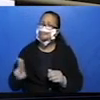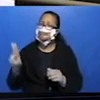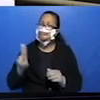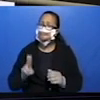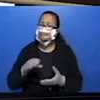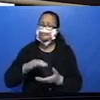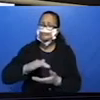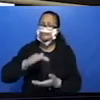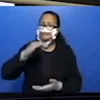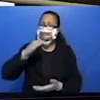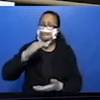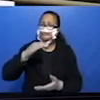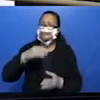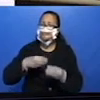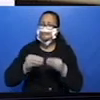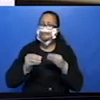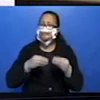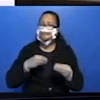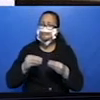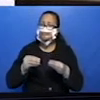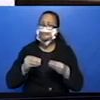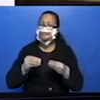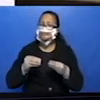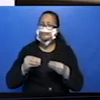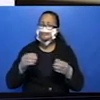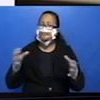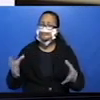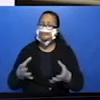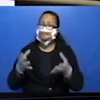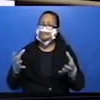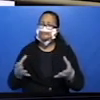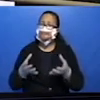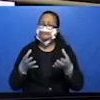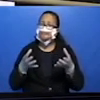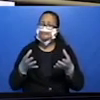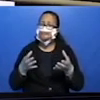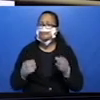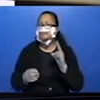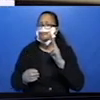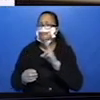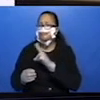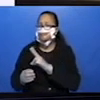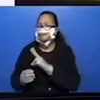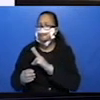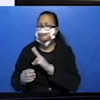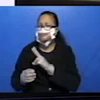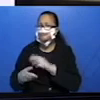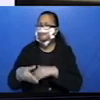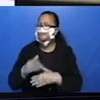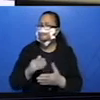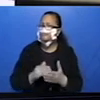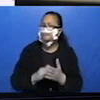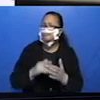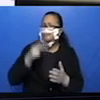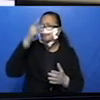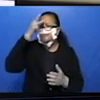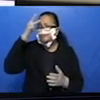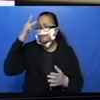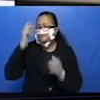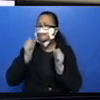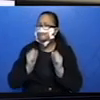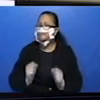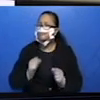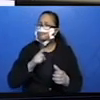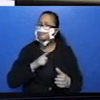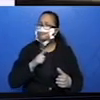para plantar hortaliças para a montagem de pequenas hortas. Olha como todo mundo, se quiser, pode ter uma hortinha